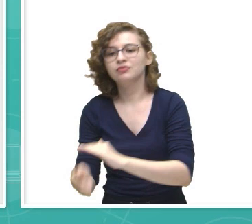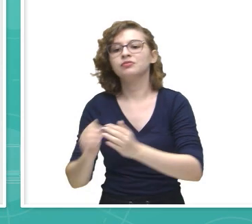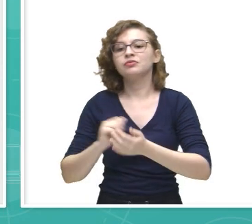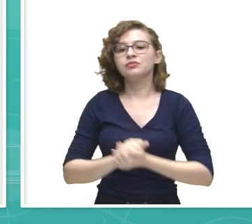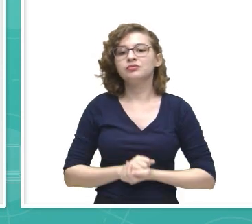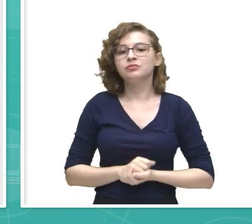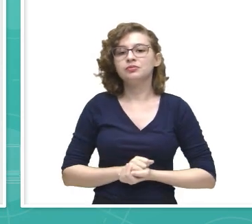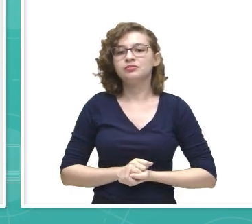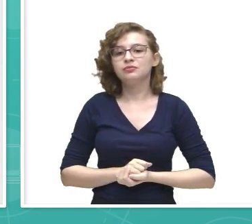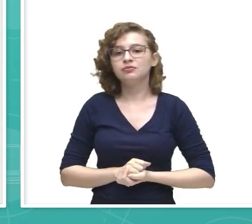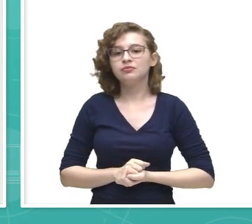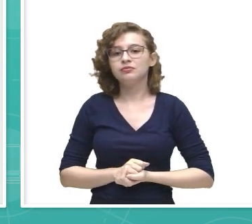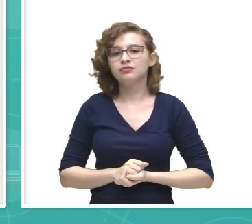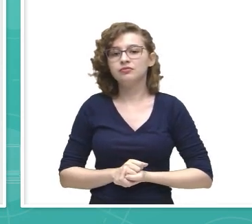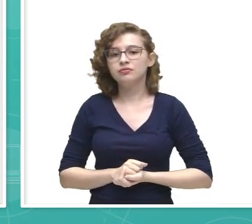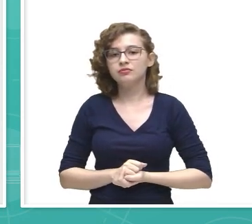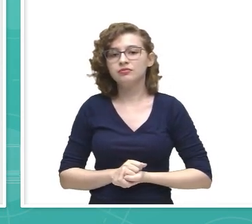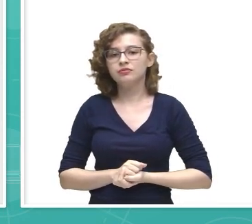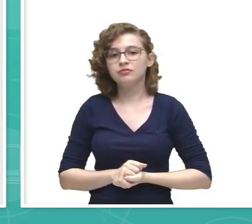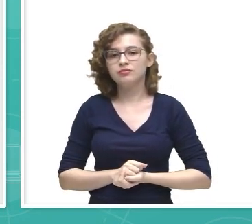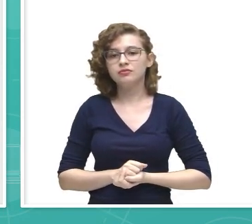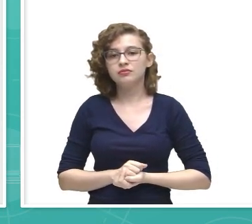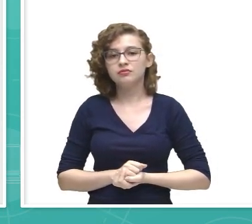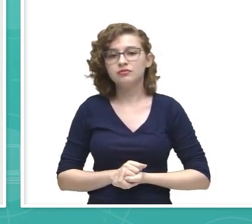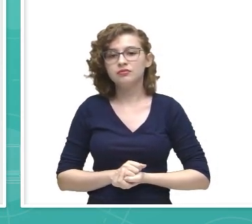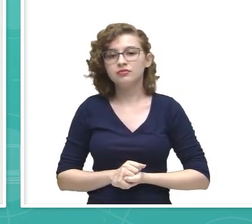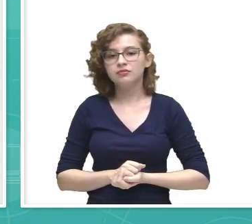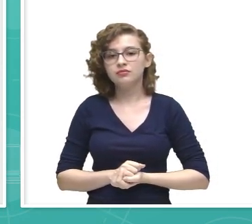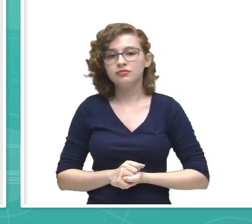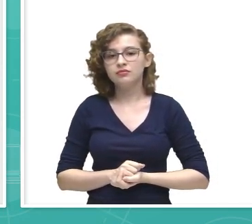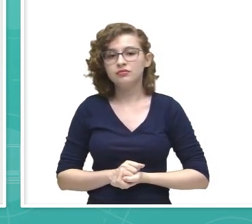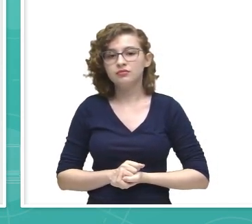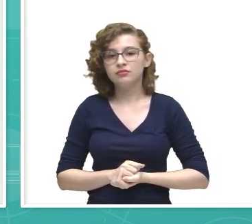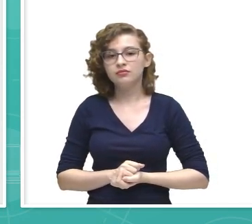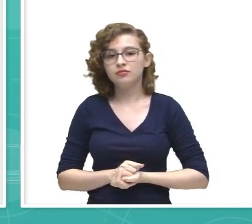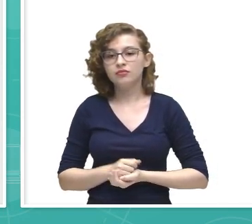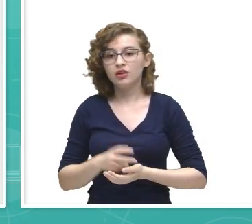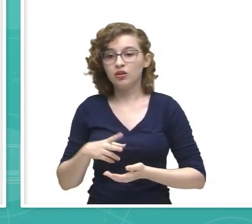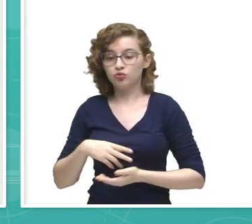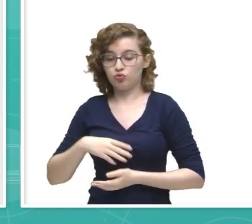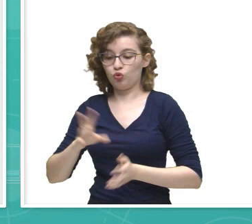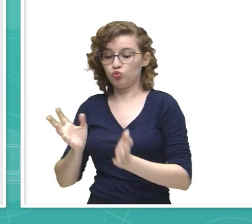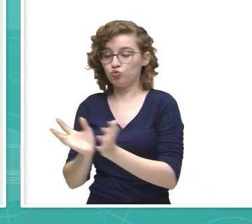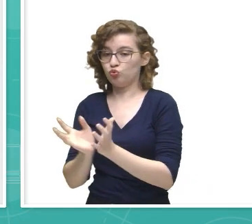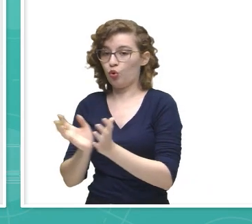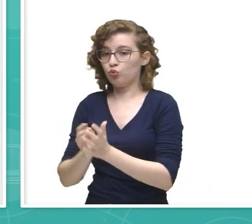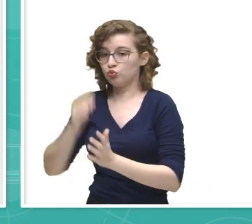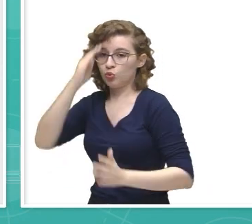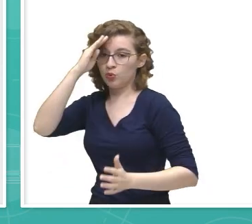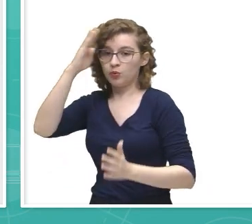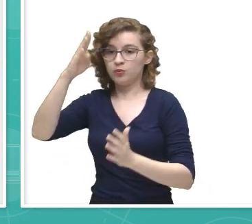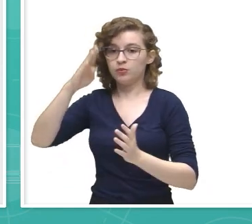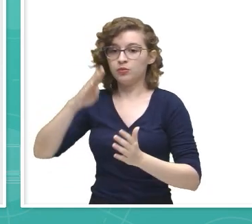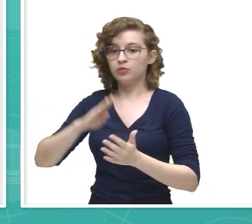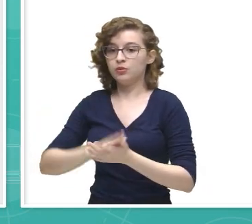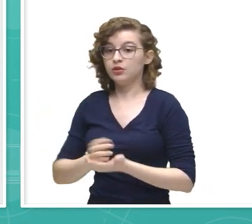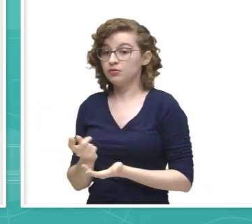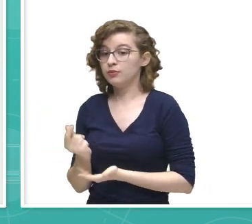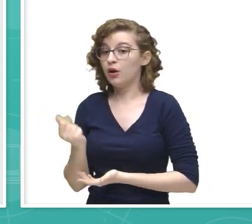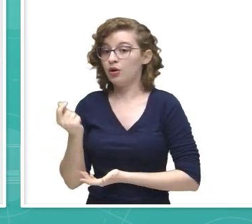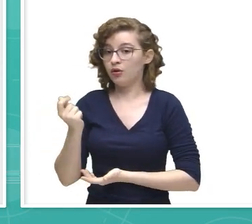Vamos lá. Funcionava como entreposto comercial nas colônias das potências europeias, na época, das expansões